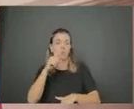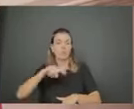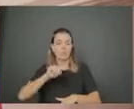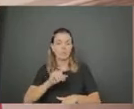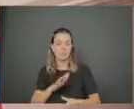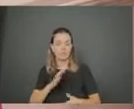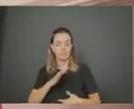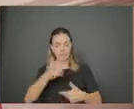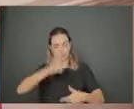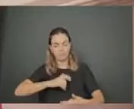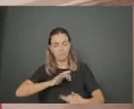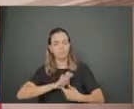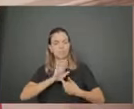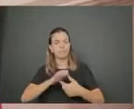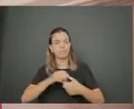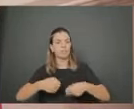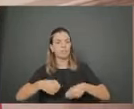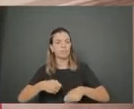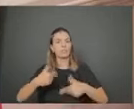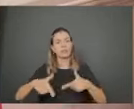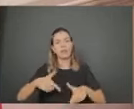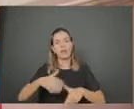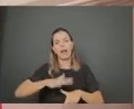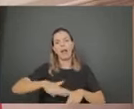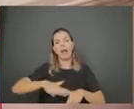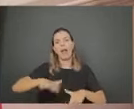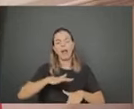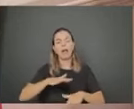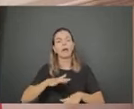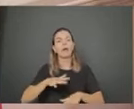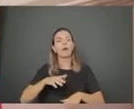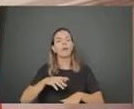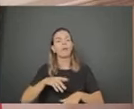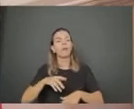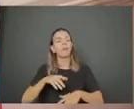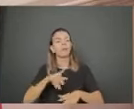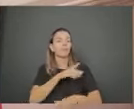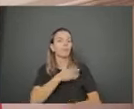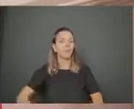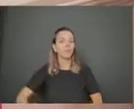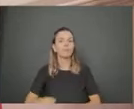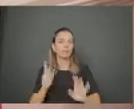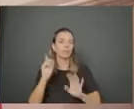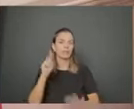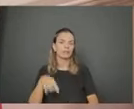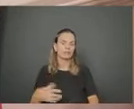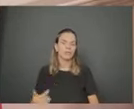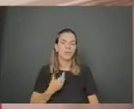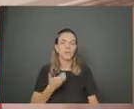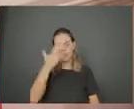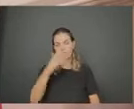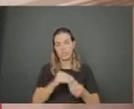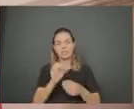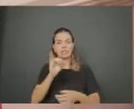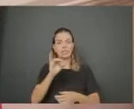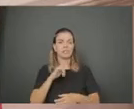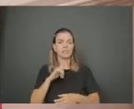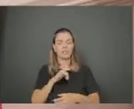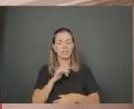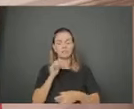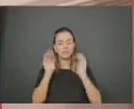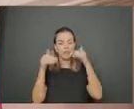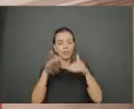com a opinião pública, além do risco físico. Então, da minha parte, eu queria entender um pouco se tem um trabalho nessa linha de monitoramento, se tem uma parceria, se